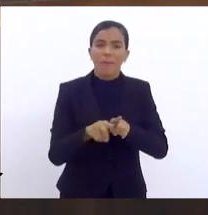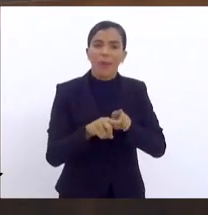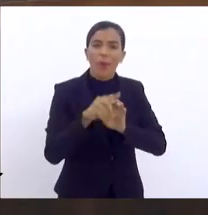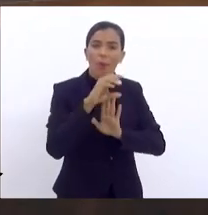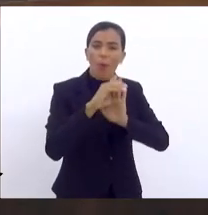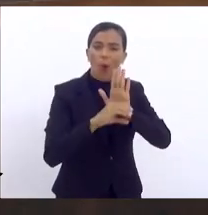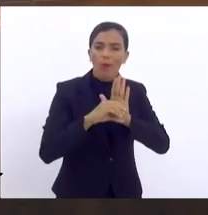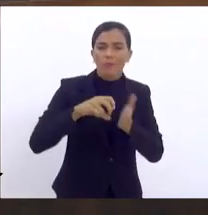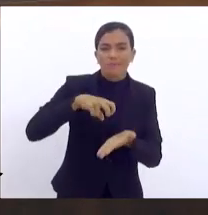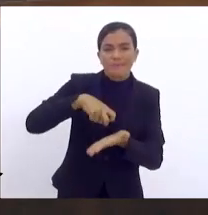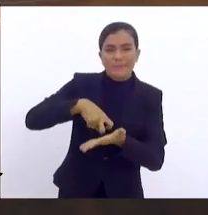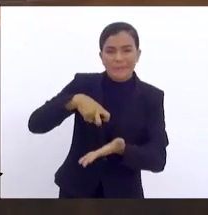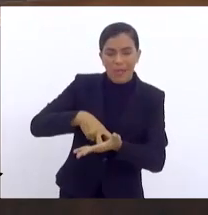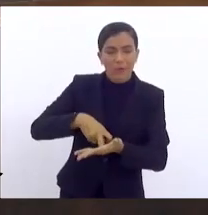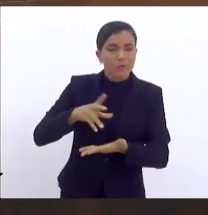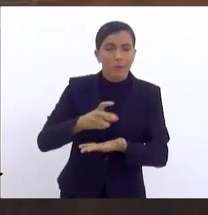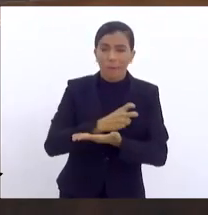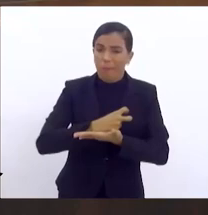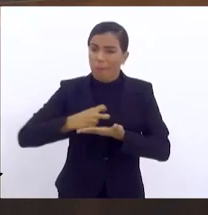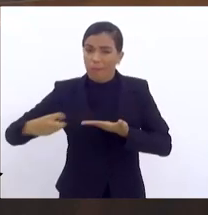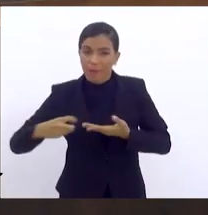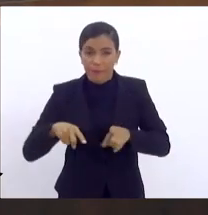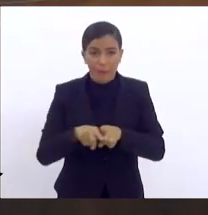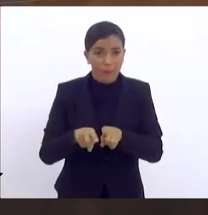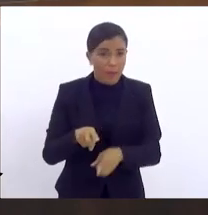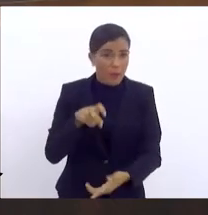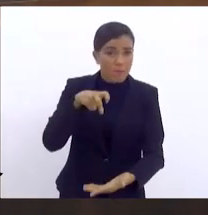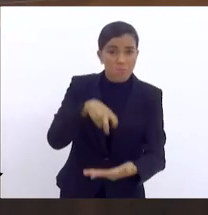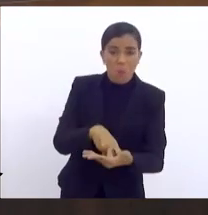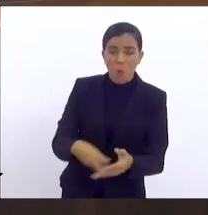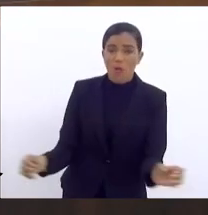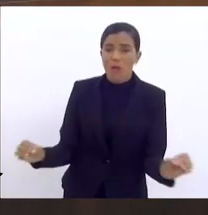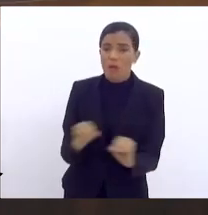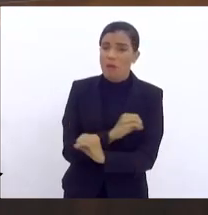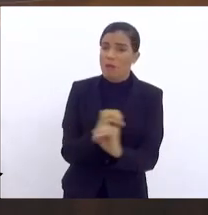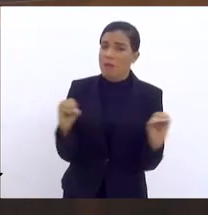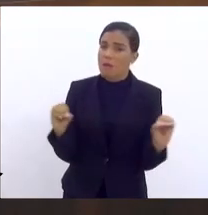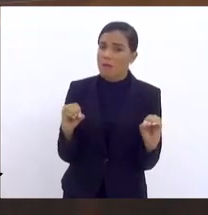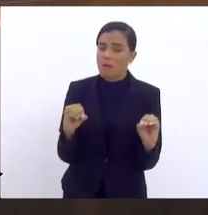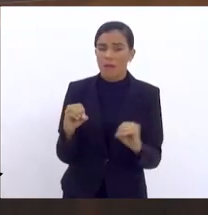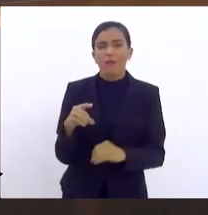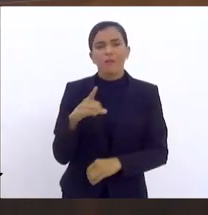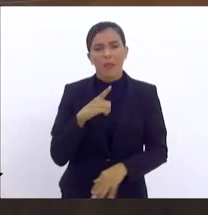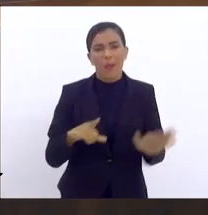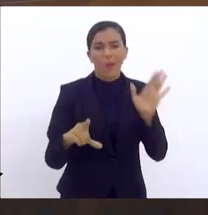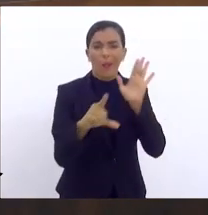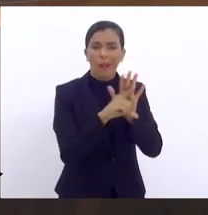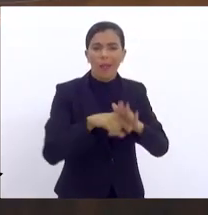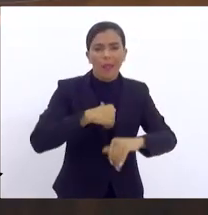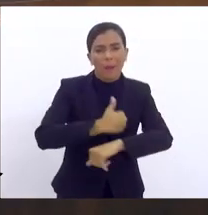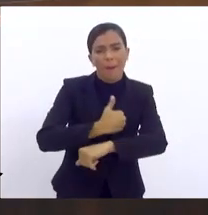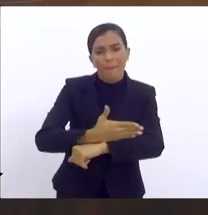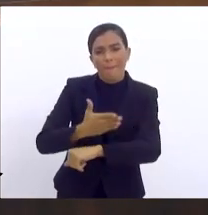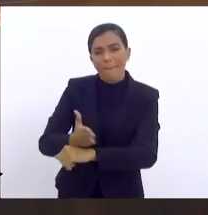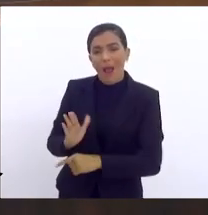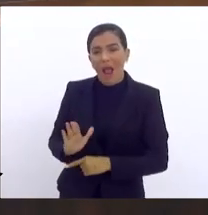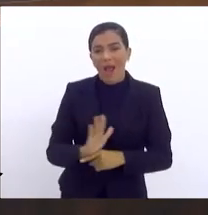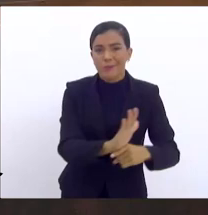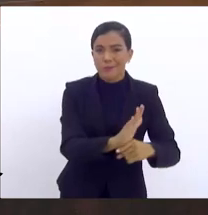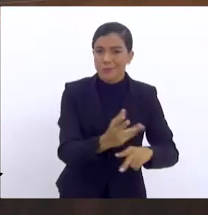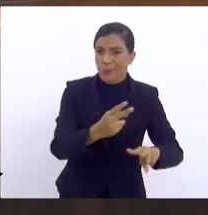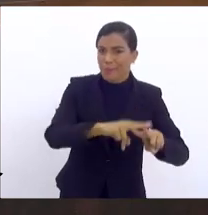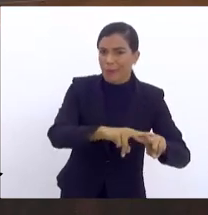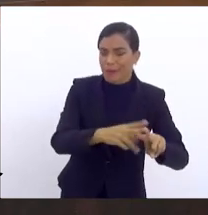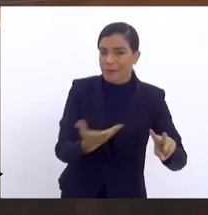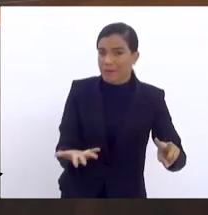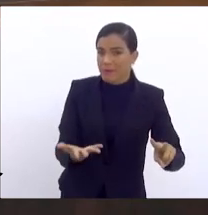penal ultrapassado que infelizmente não pune infelizmente a gente tem uma lei que o tempo inteiro da benefício por preso